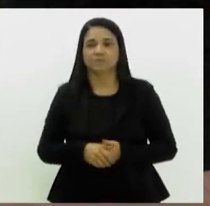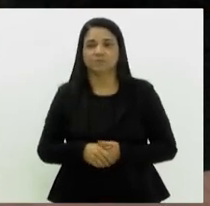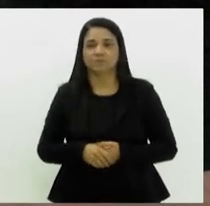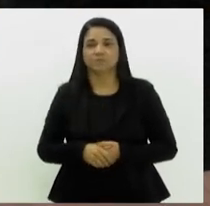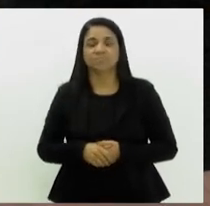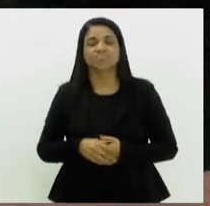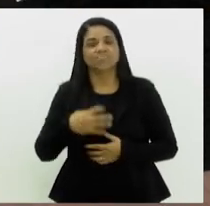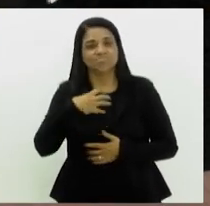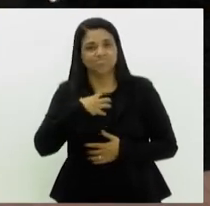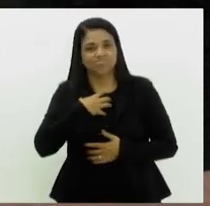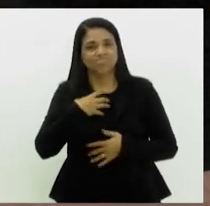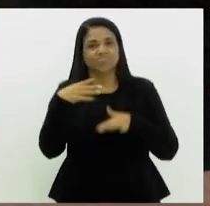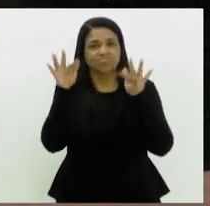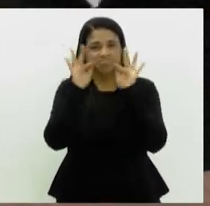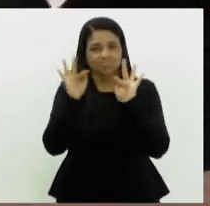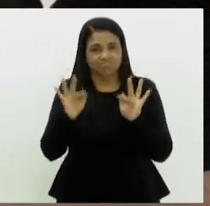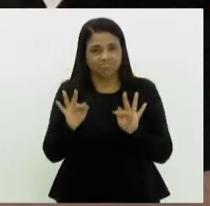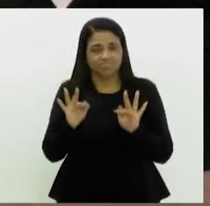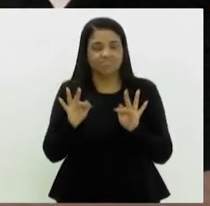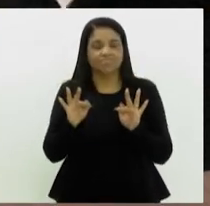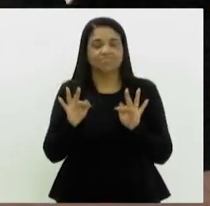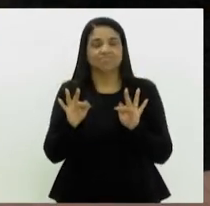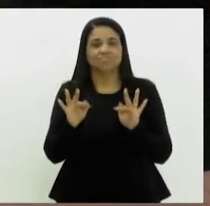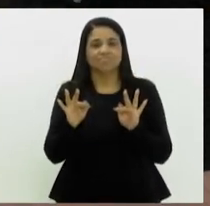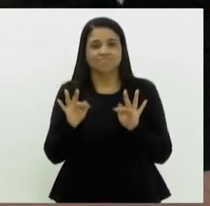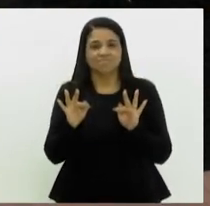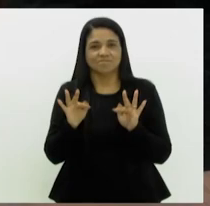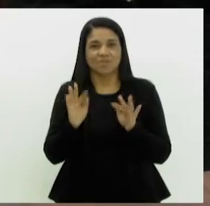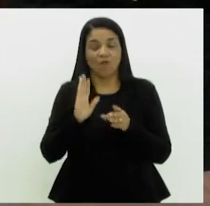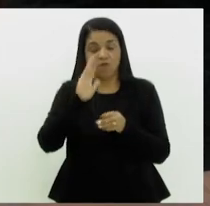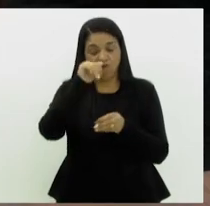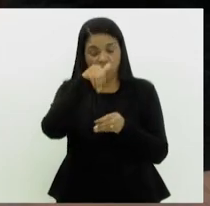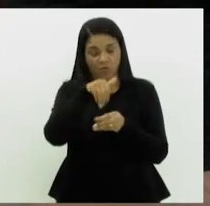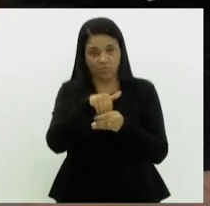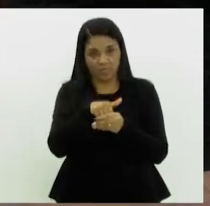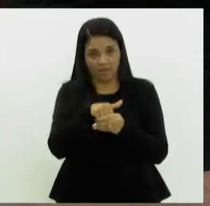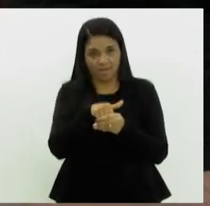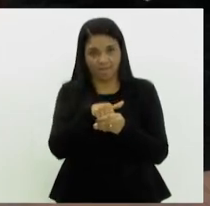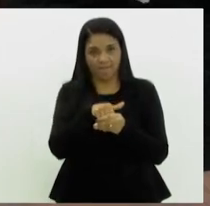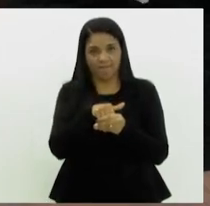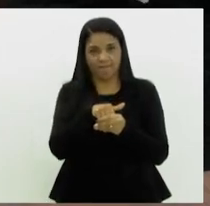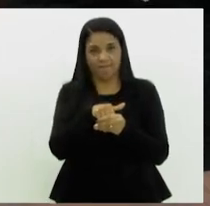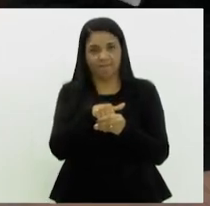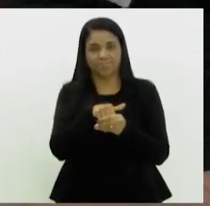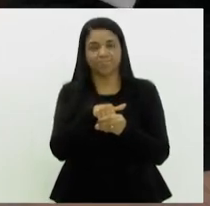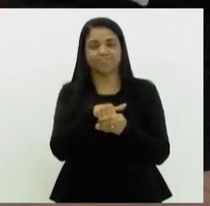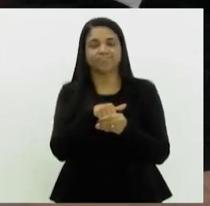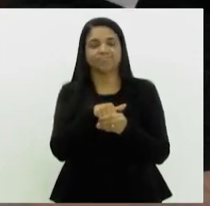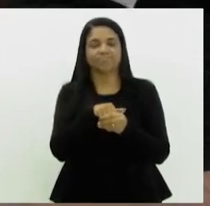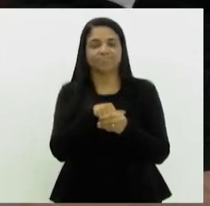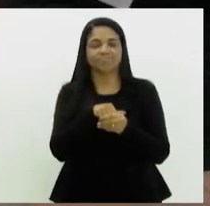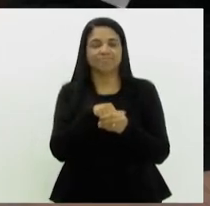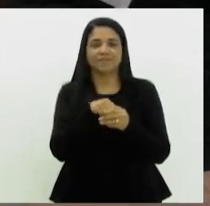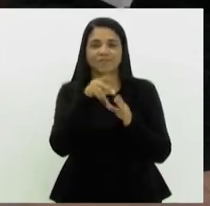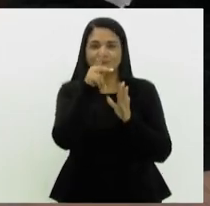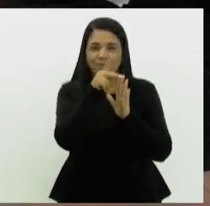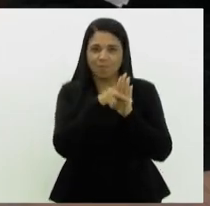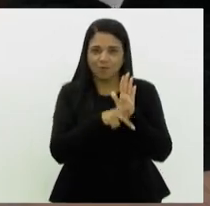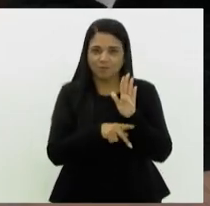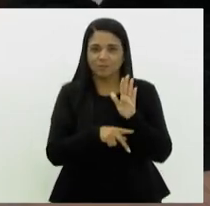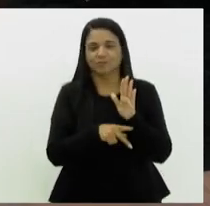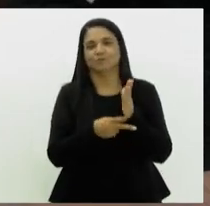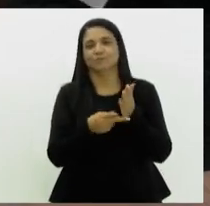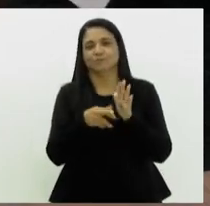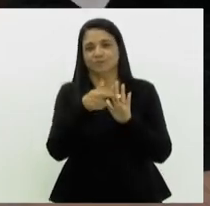enorme felicidade para a gente poder também votar, digamos, e fazer parte desse projeto aqui na Assembleia Legislativa do Rio de